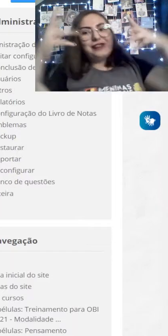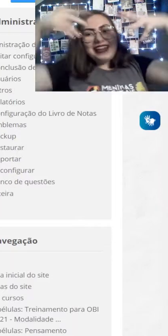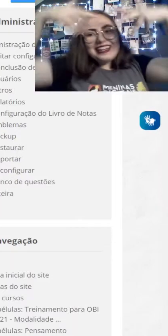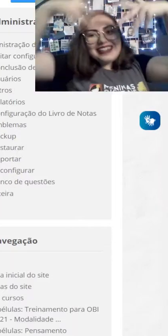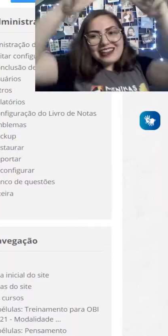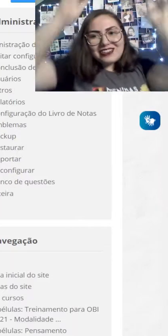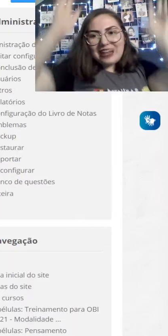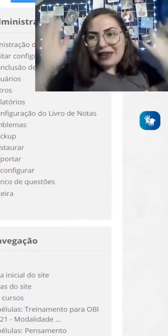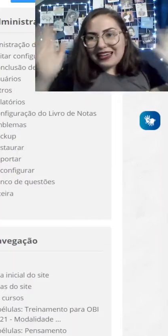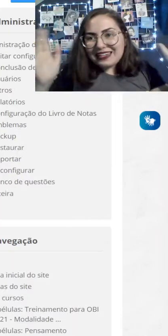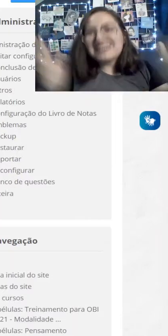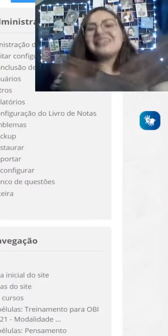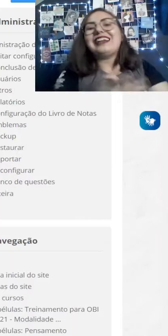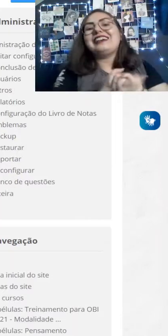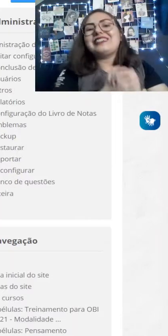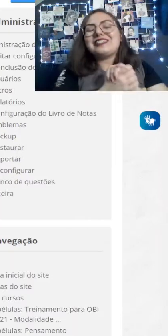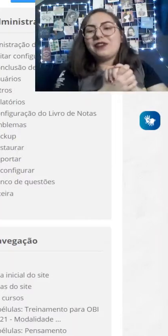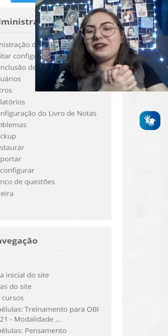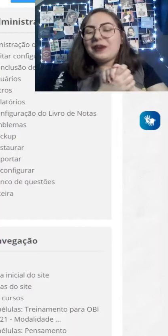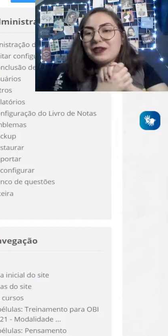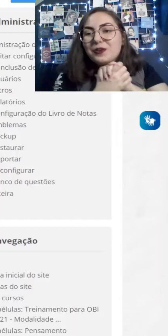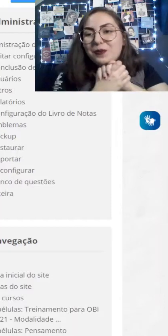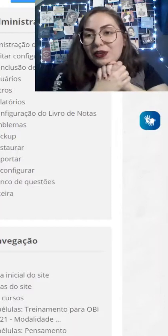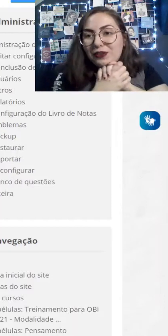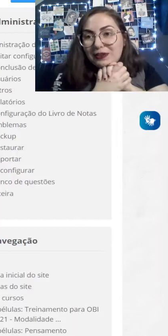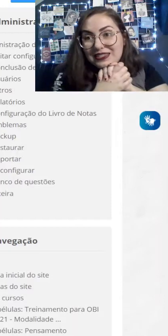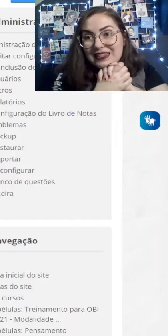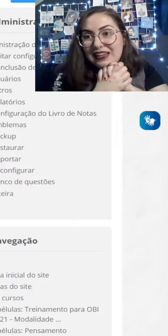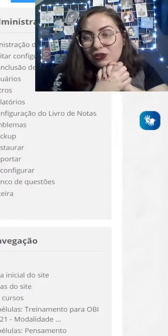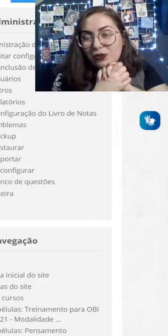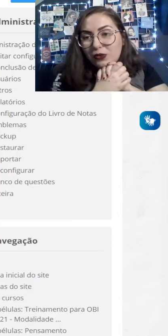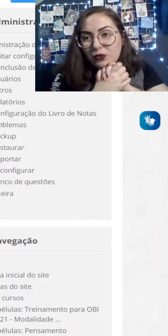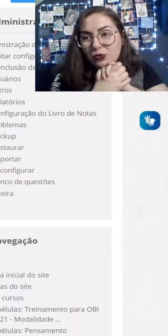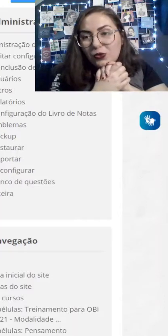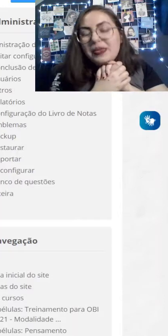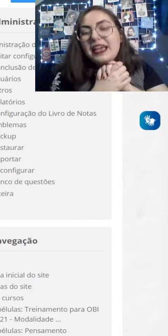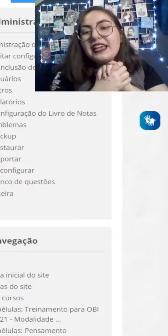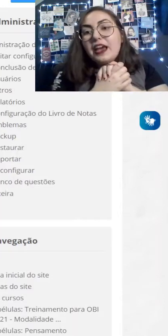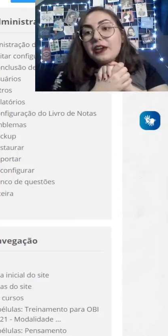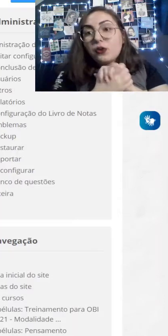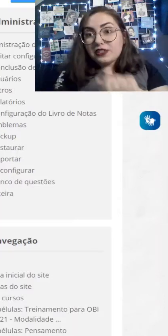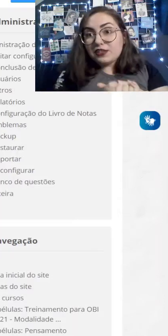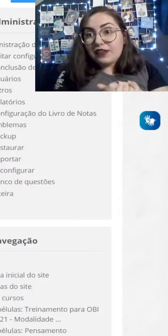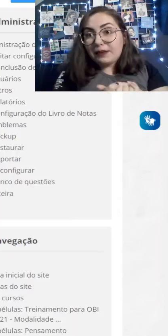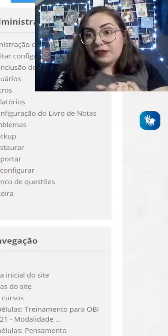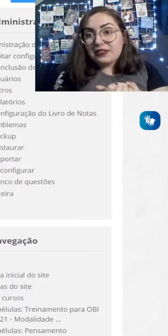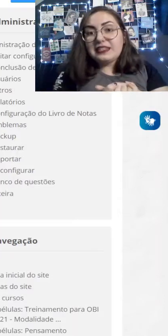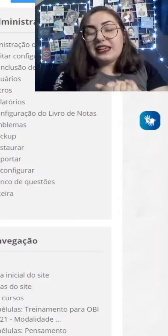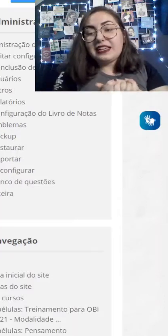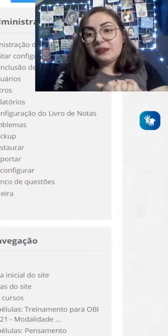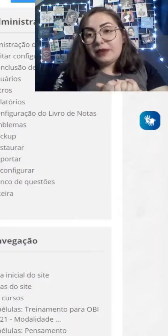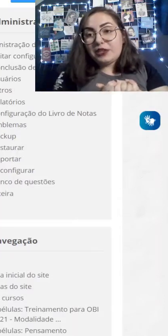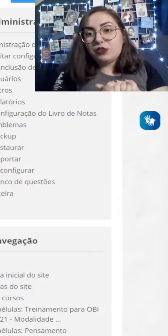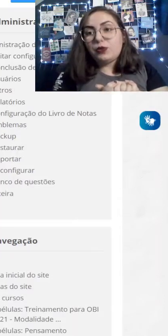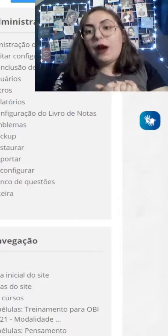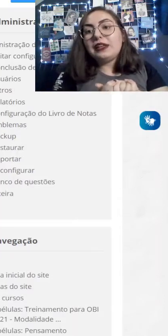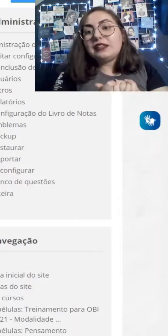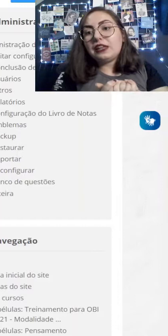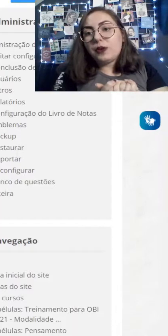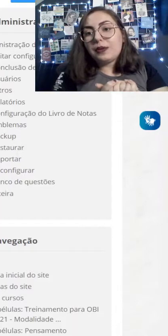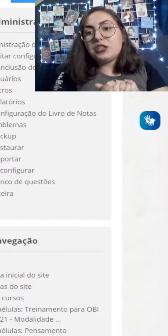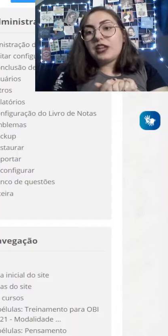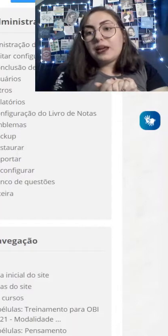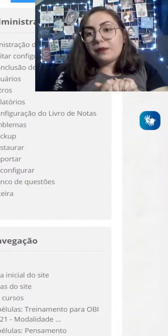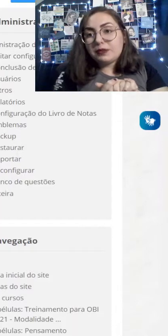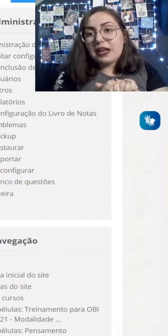bem cês tão vendo aí né justamente nessa estão vendo a minha um pouquinho da minha sala virtual do mudam e aí eu gostei de falar para vocês aqui esse ambiente virtual